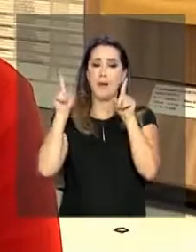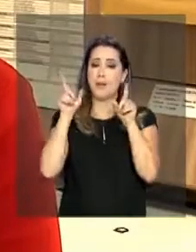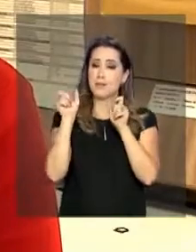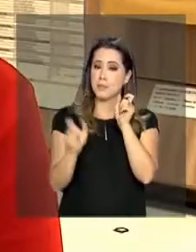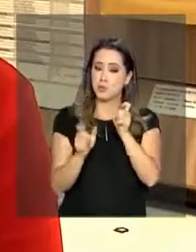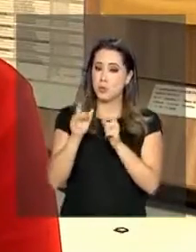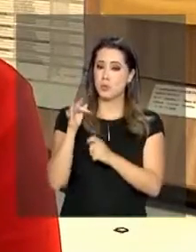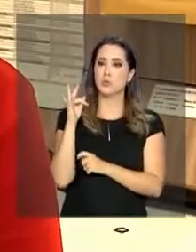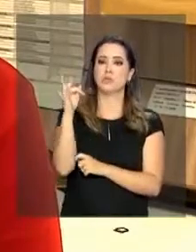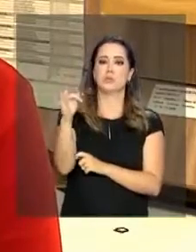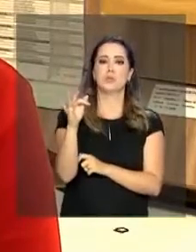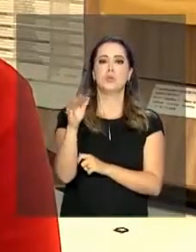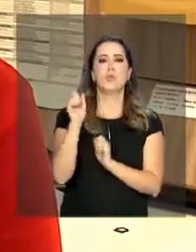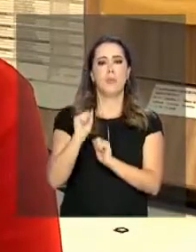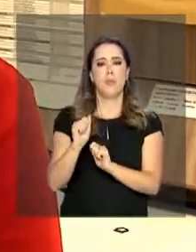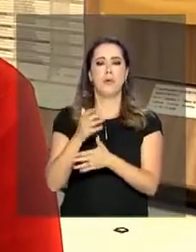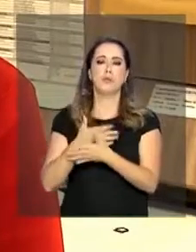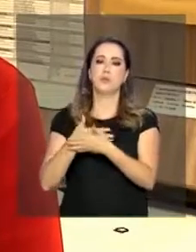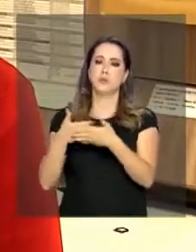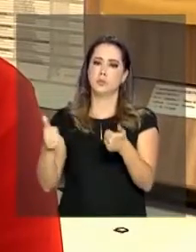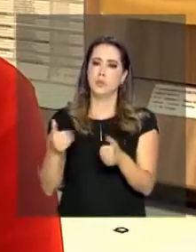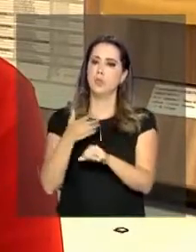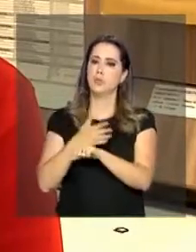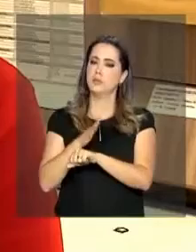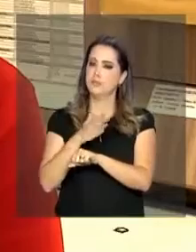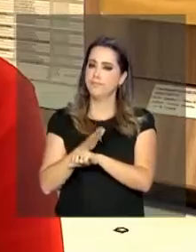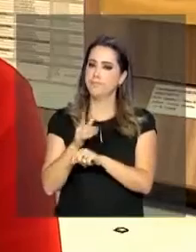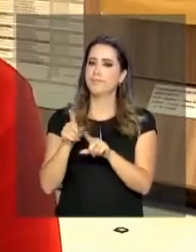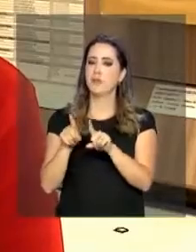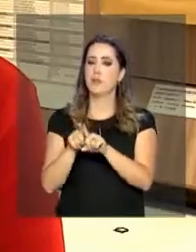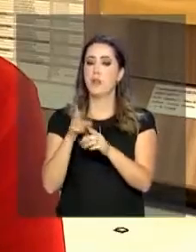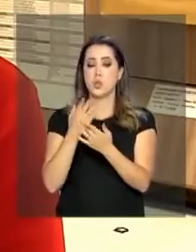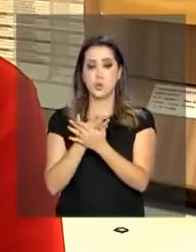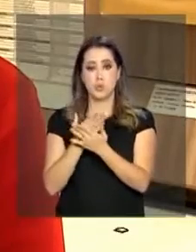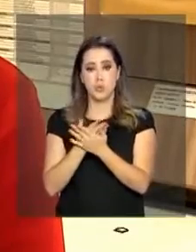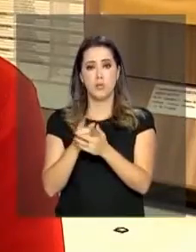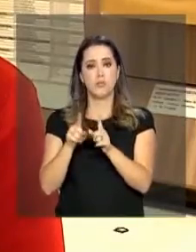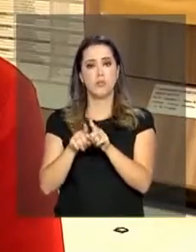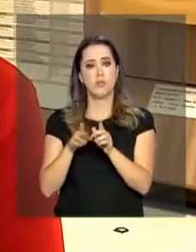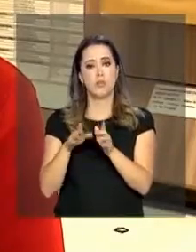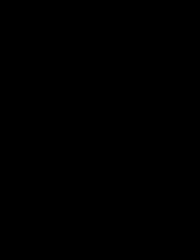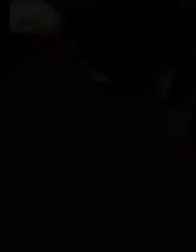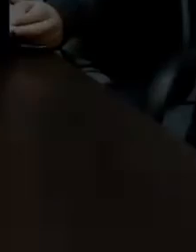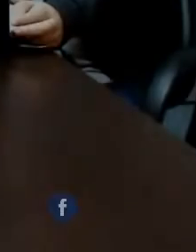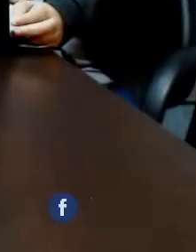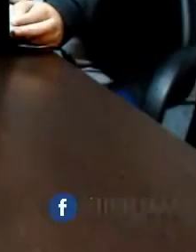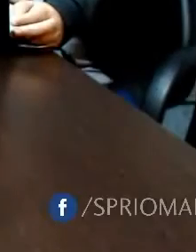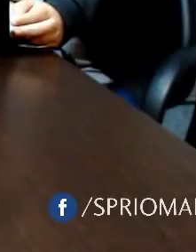ter a oportunidade de se qualificar, de estudar e de trilhar um caminho diferente.